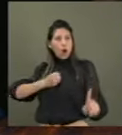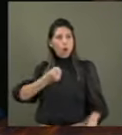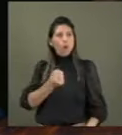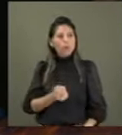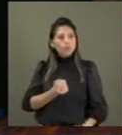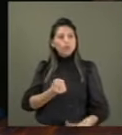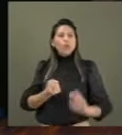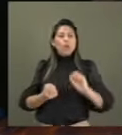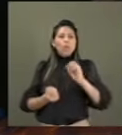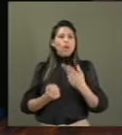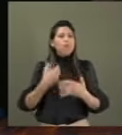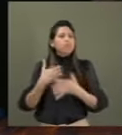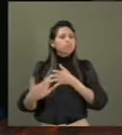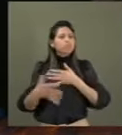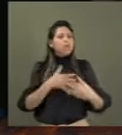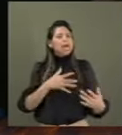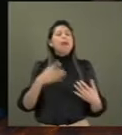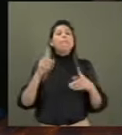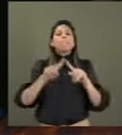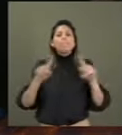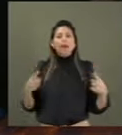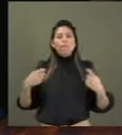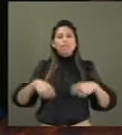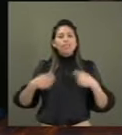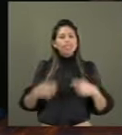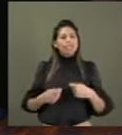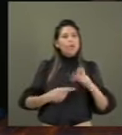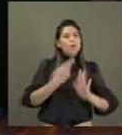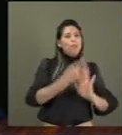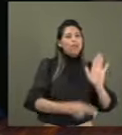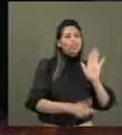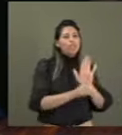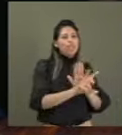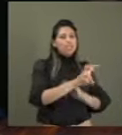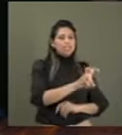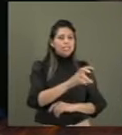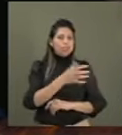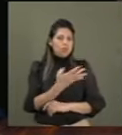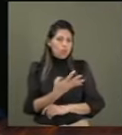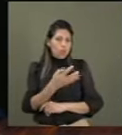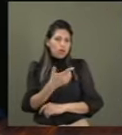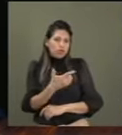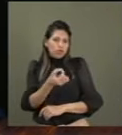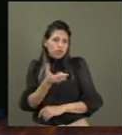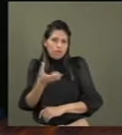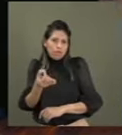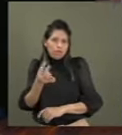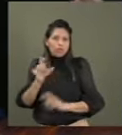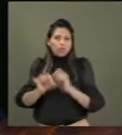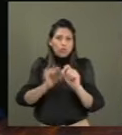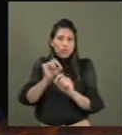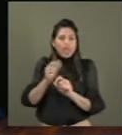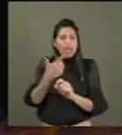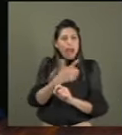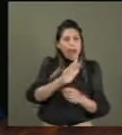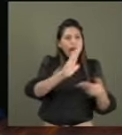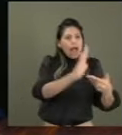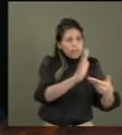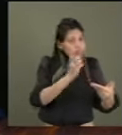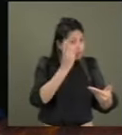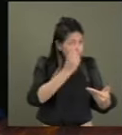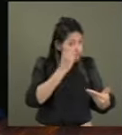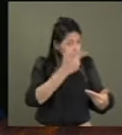O projeto de lei 5384 de 2020 está para ser votado na Câmara, depois será a vez do Senado, votado hoje à